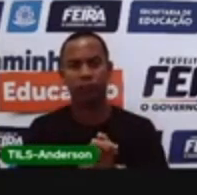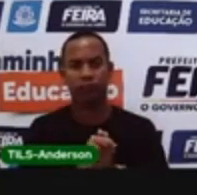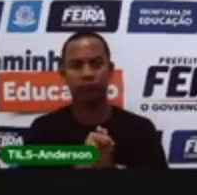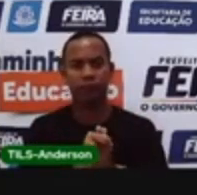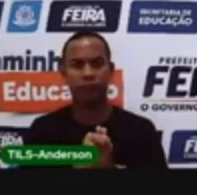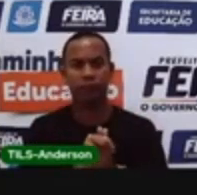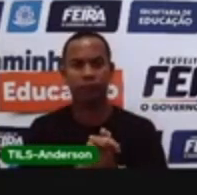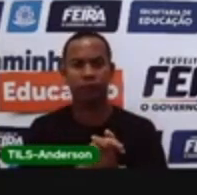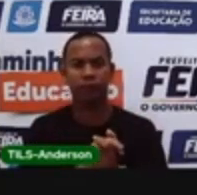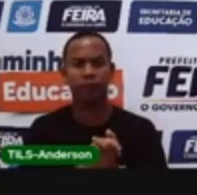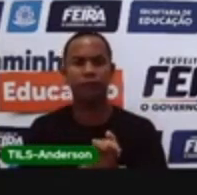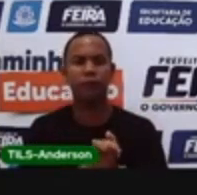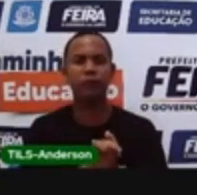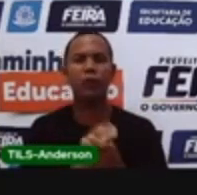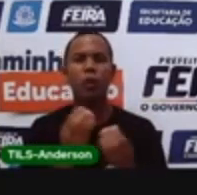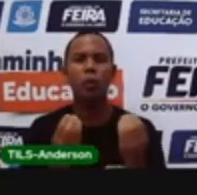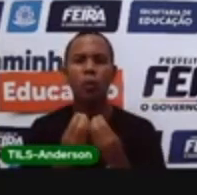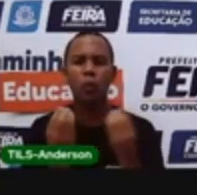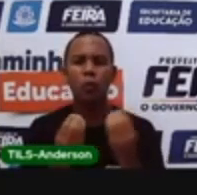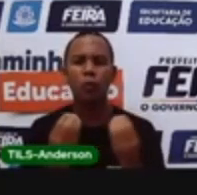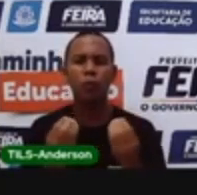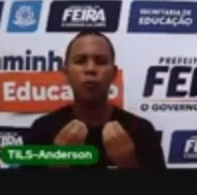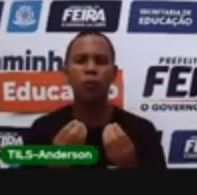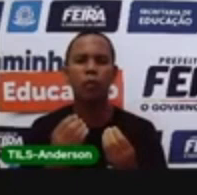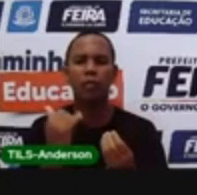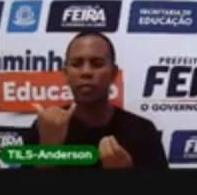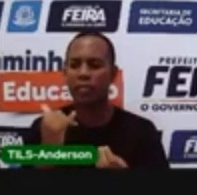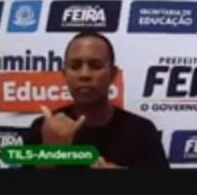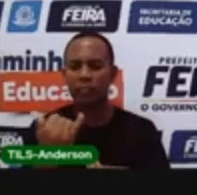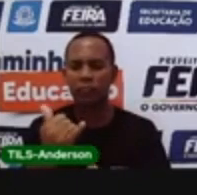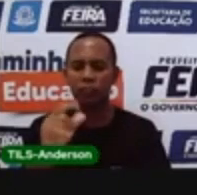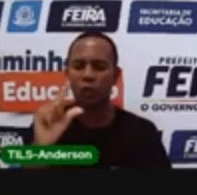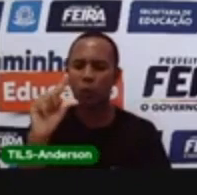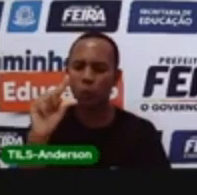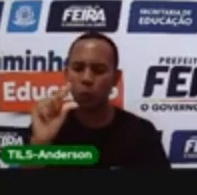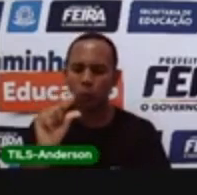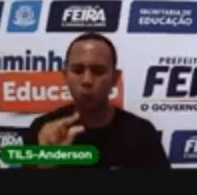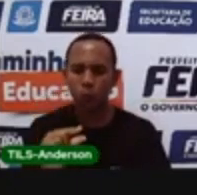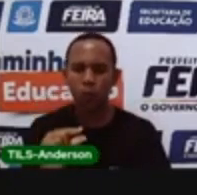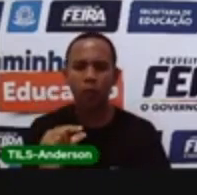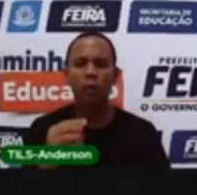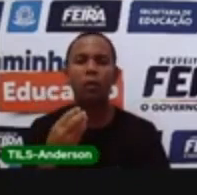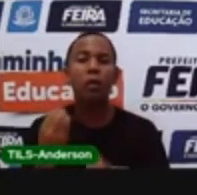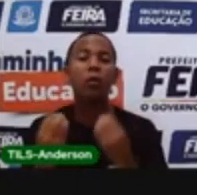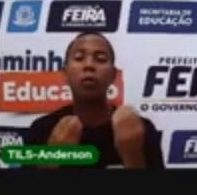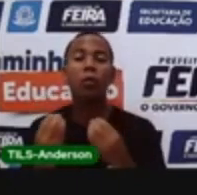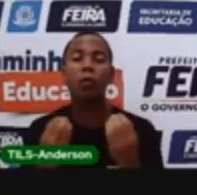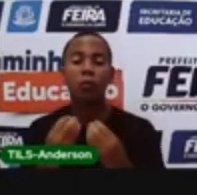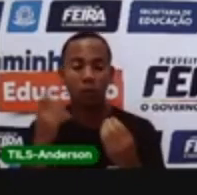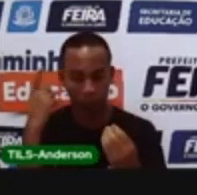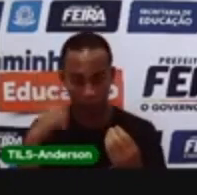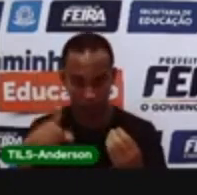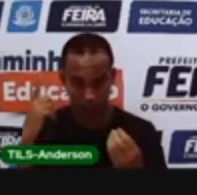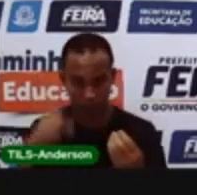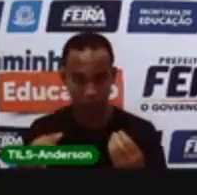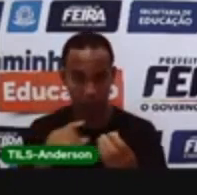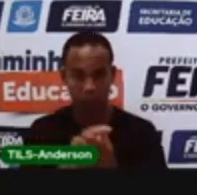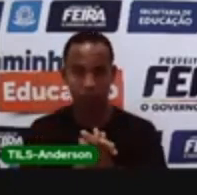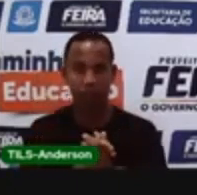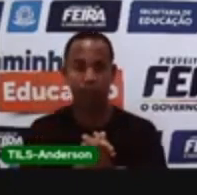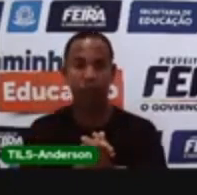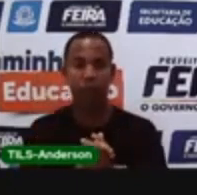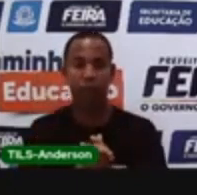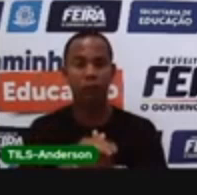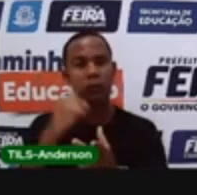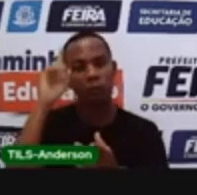Bom. Formas de economizar energia elétrica, quase que a Pró não consegue falar, em